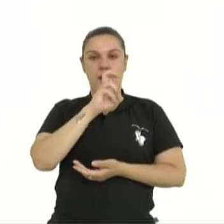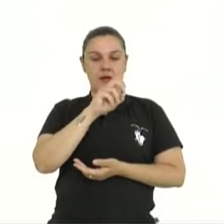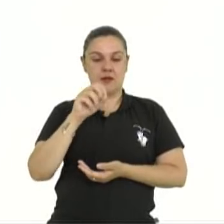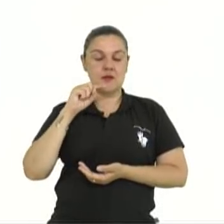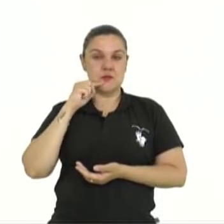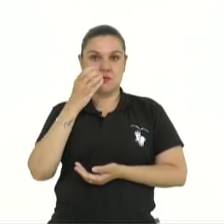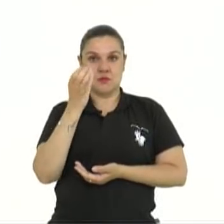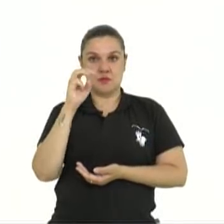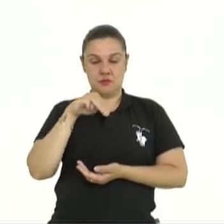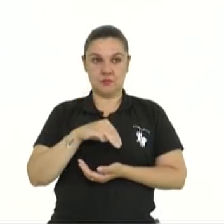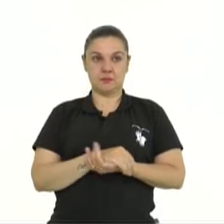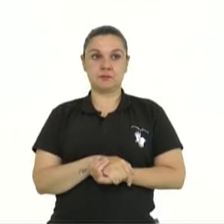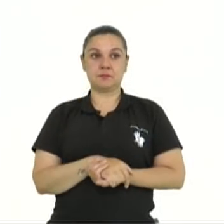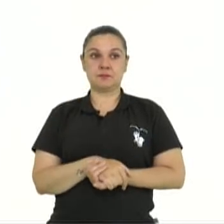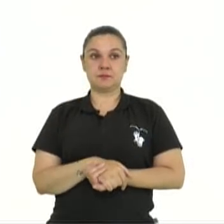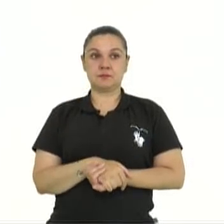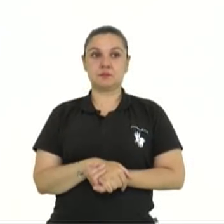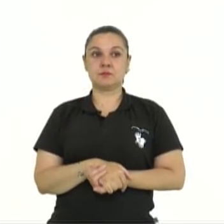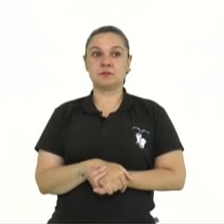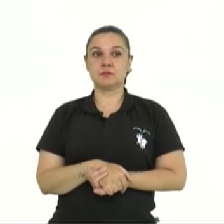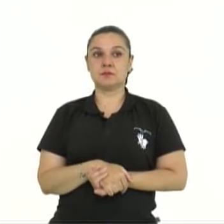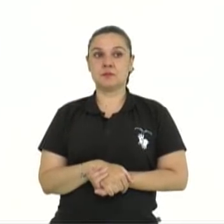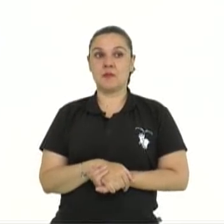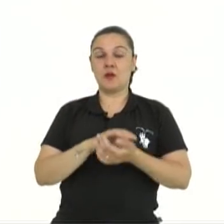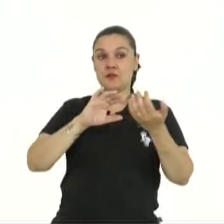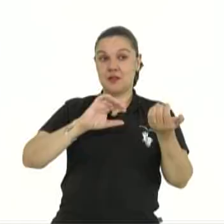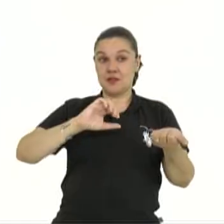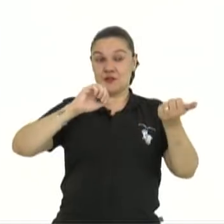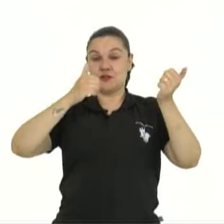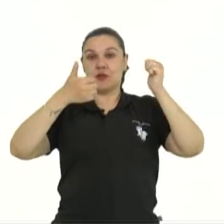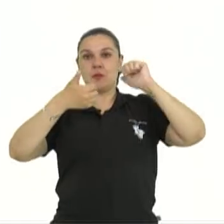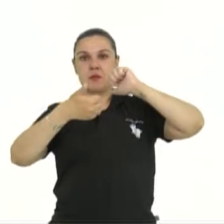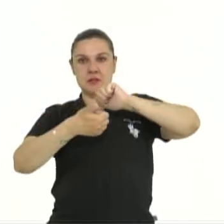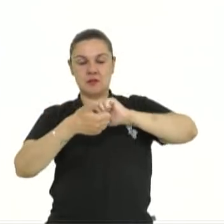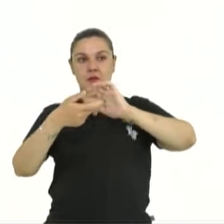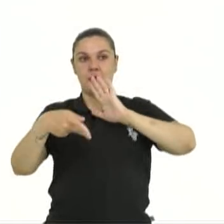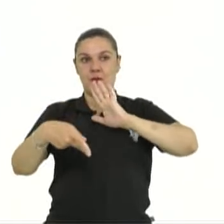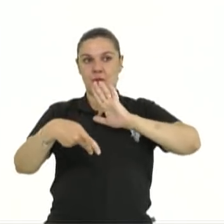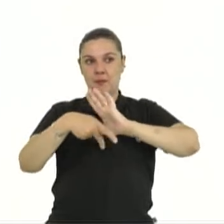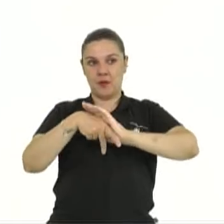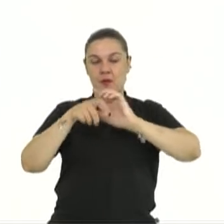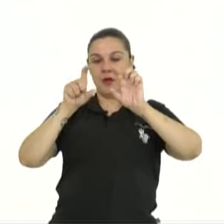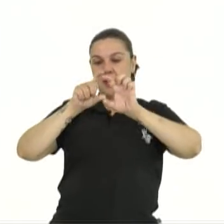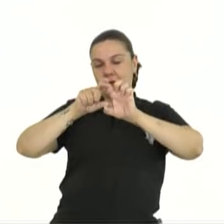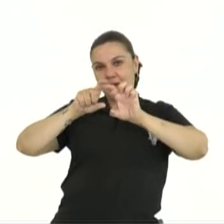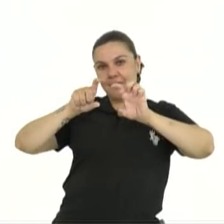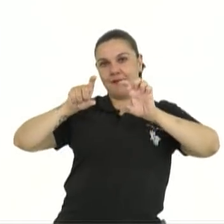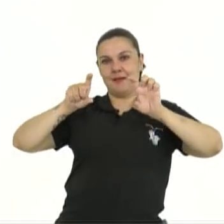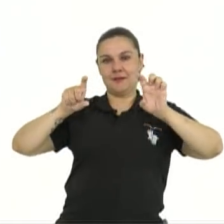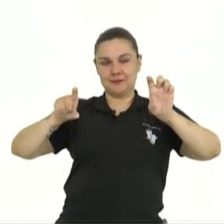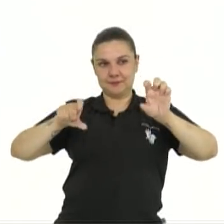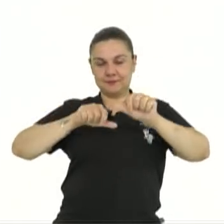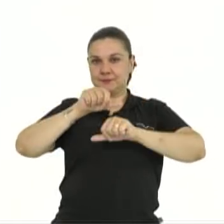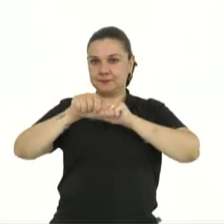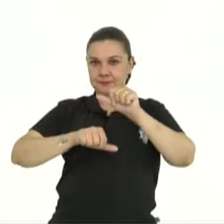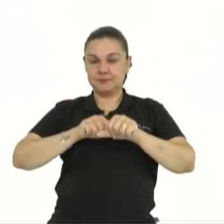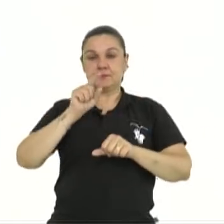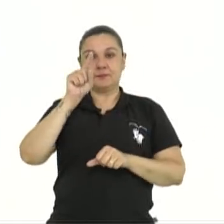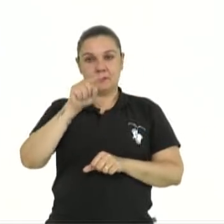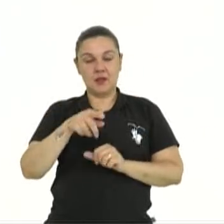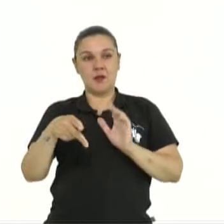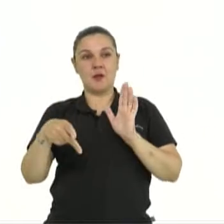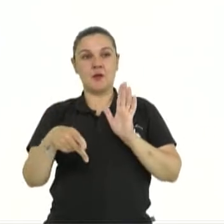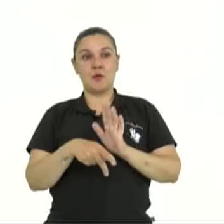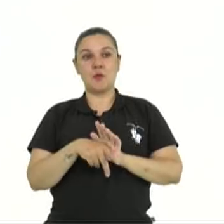mil centímetros. Se fizermos a conversão utilizando aquela tabelinha lá de transformação,